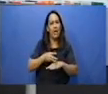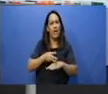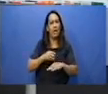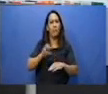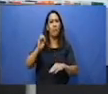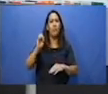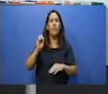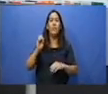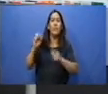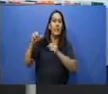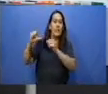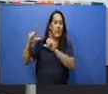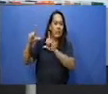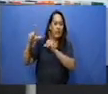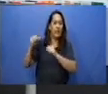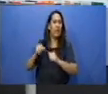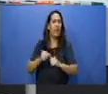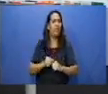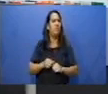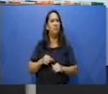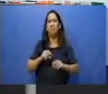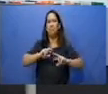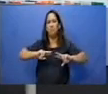que a notícia é divulgada.